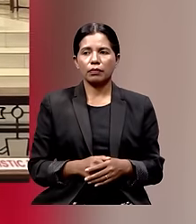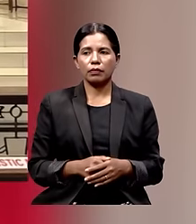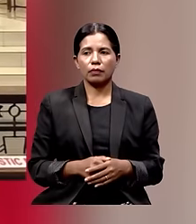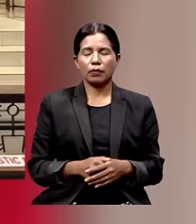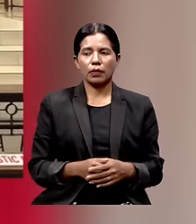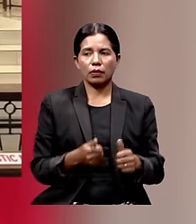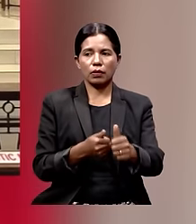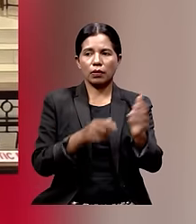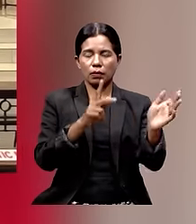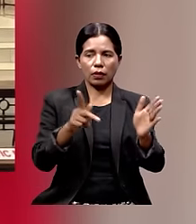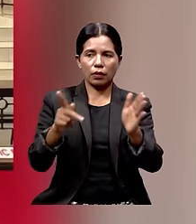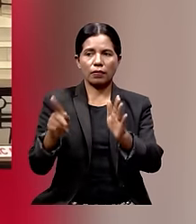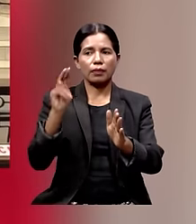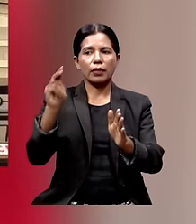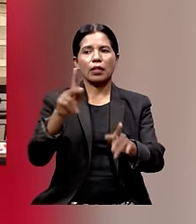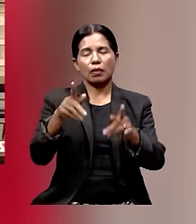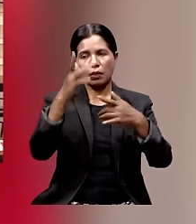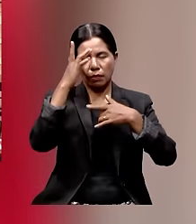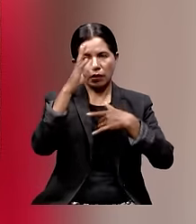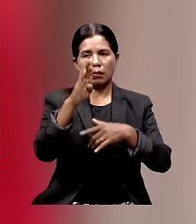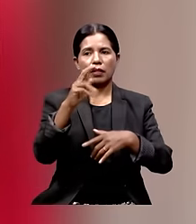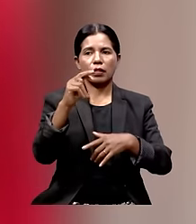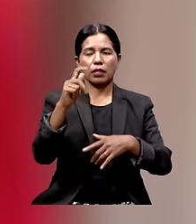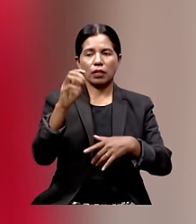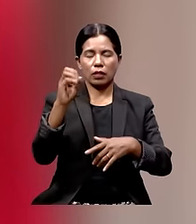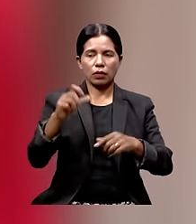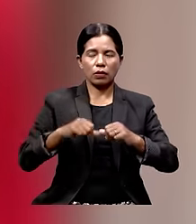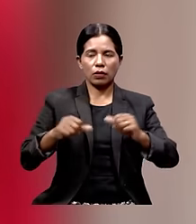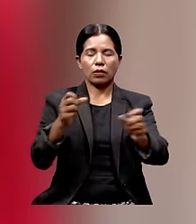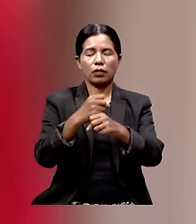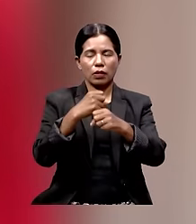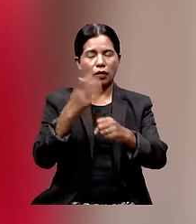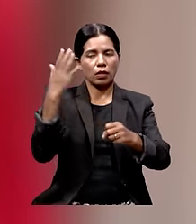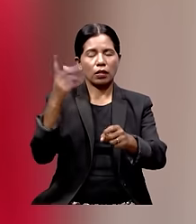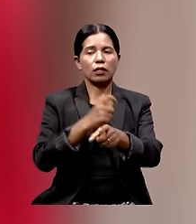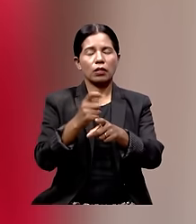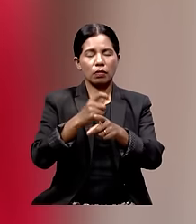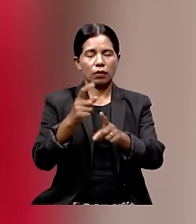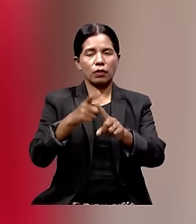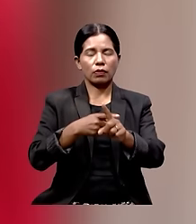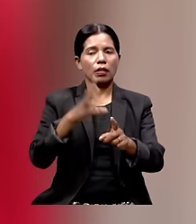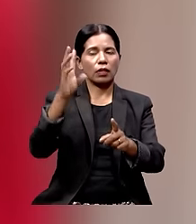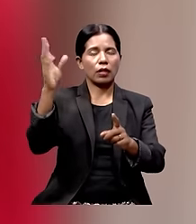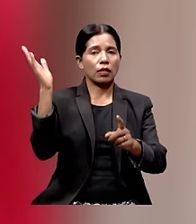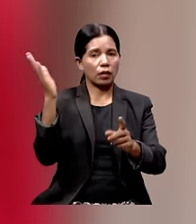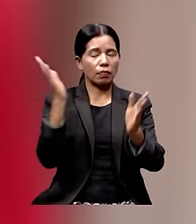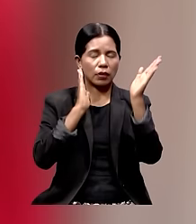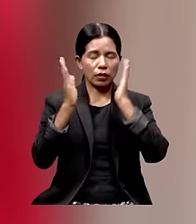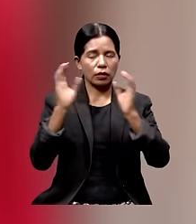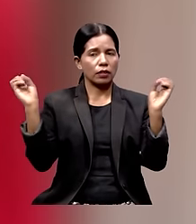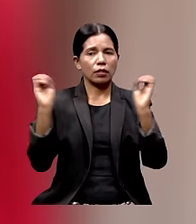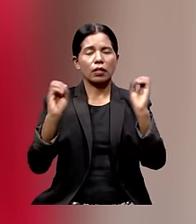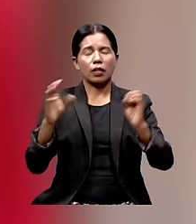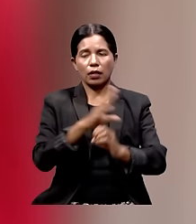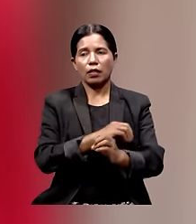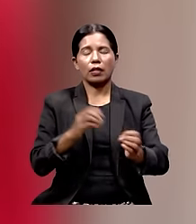Tuir plano tratamento nian paciente Bendito Souza se continua halo tratamento to fula nen i Malásia, mai bela consegue